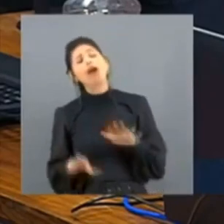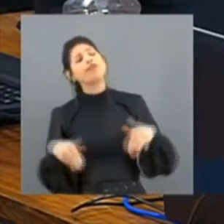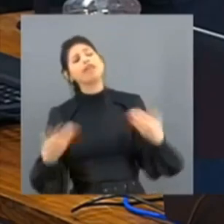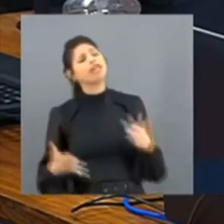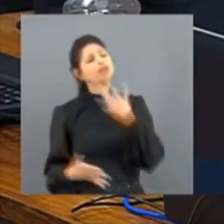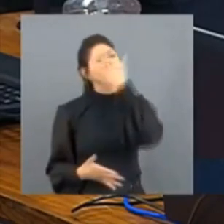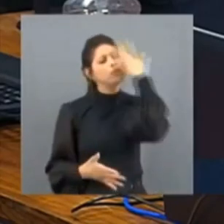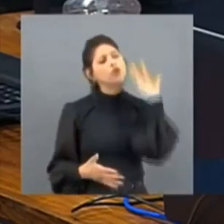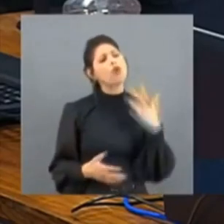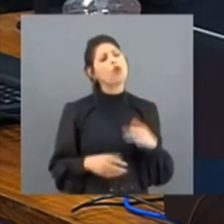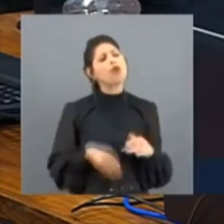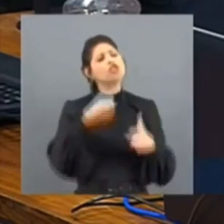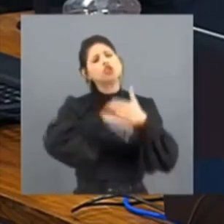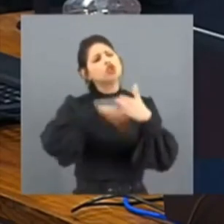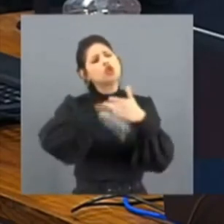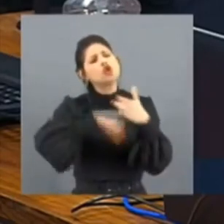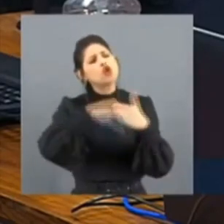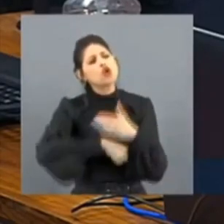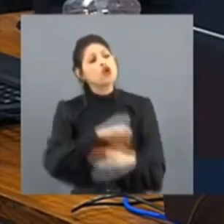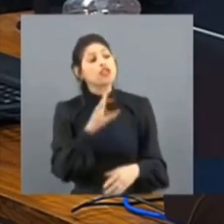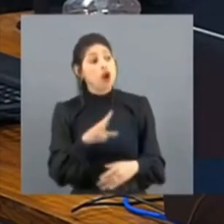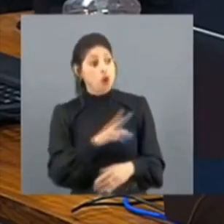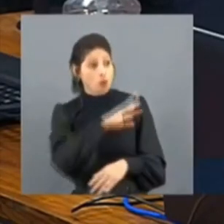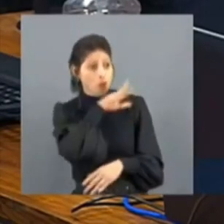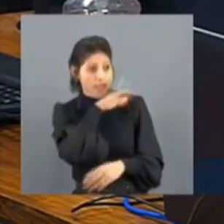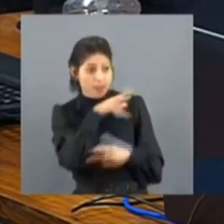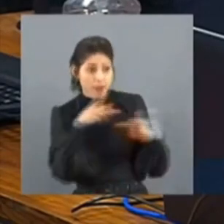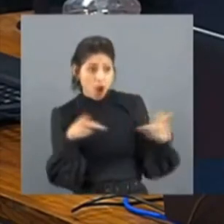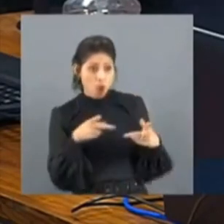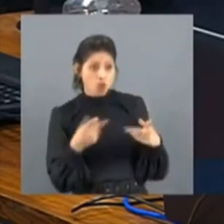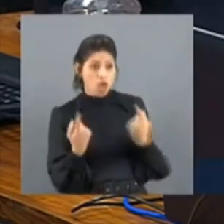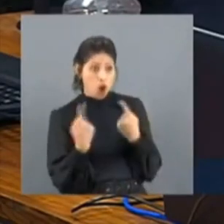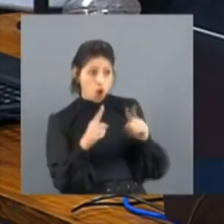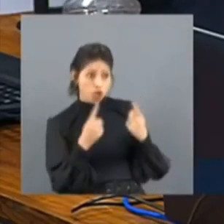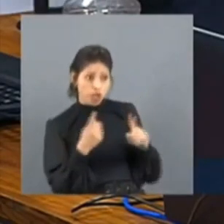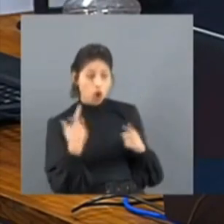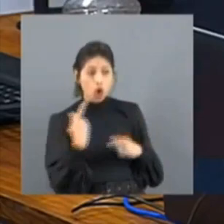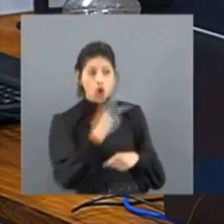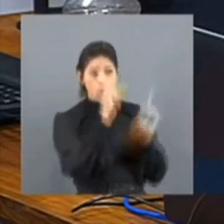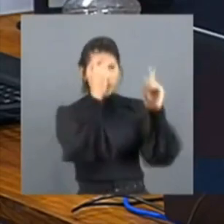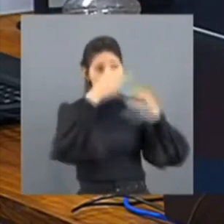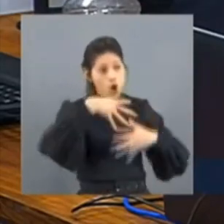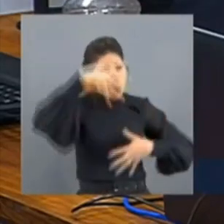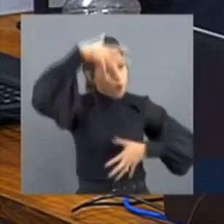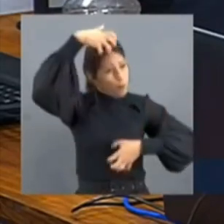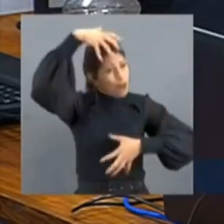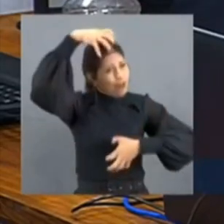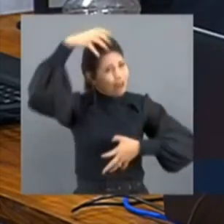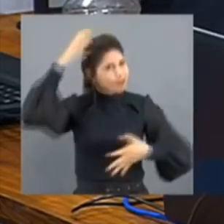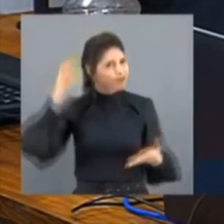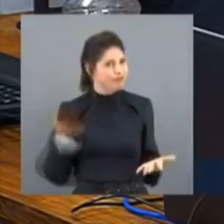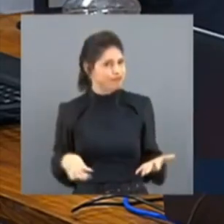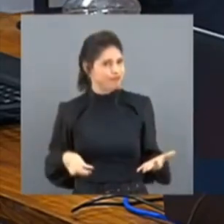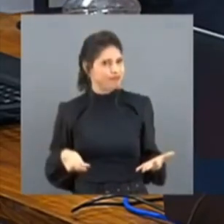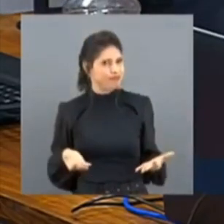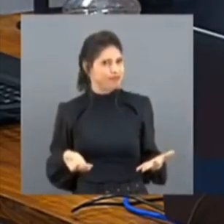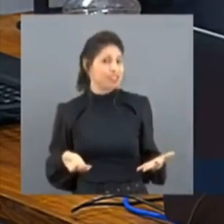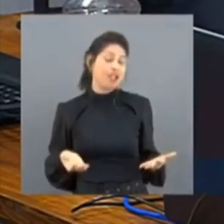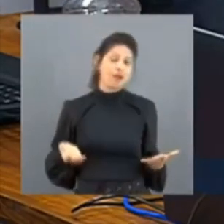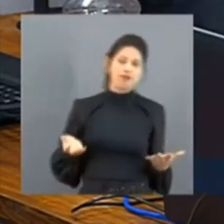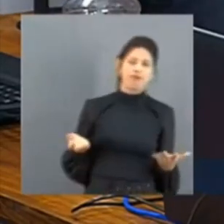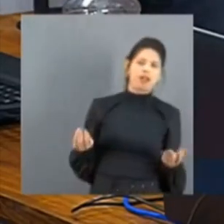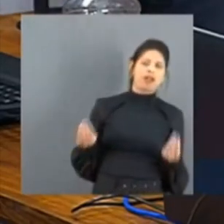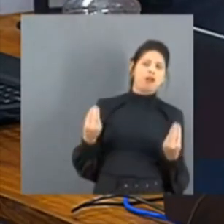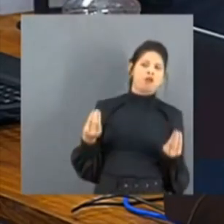animal que não defendem o macaco? O macaco está exposto. Veja quanta hipocrisia, certo? E o